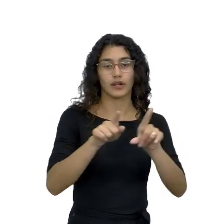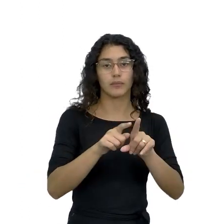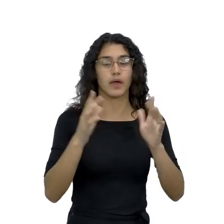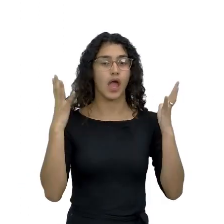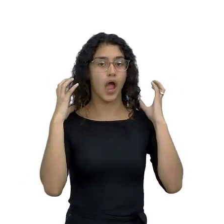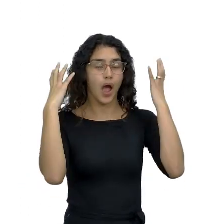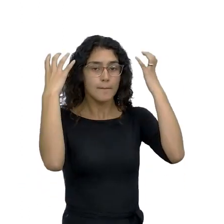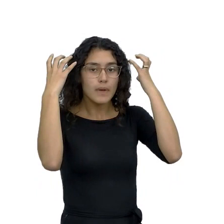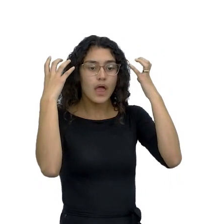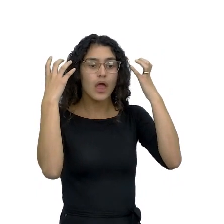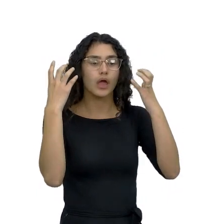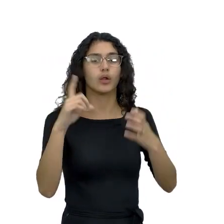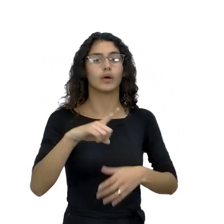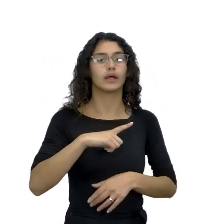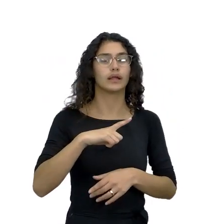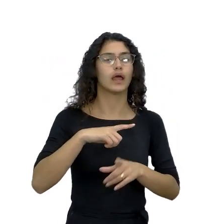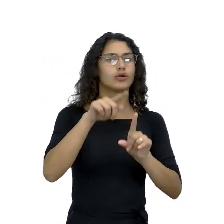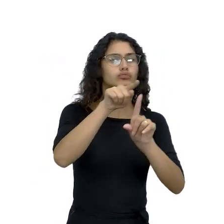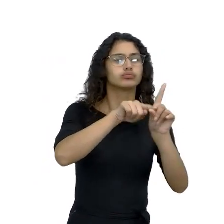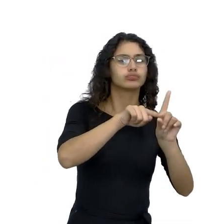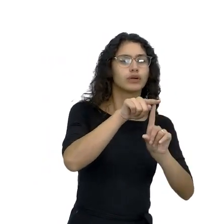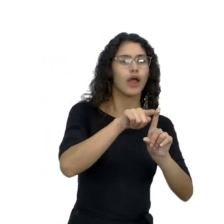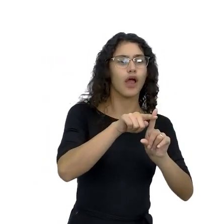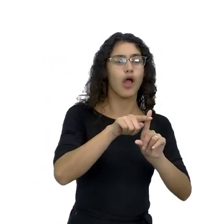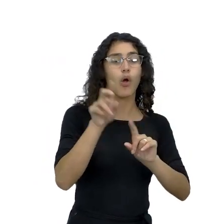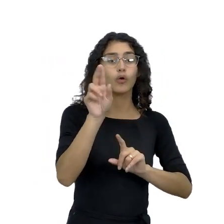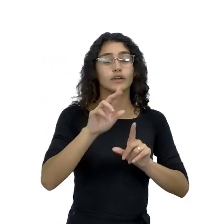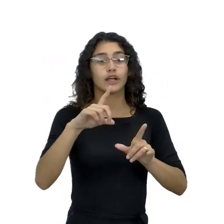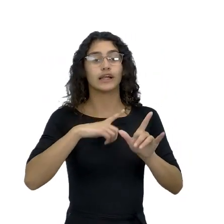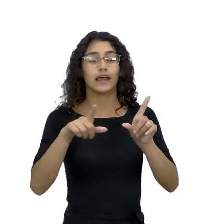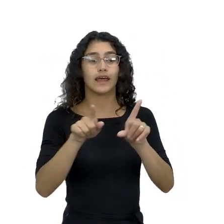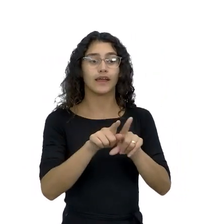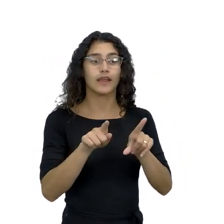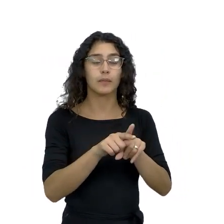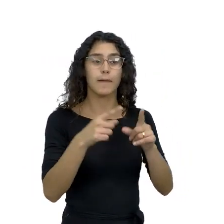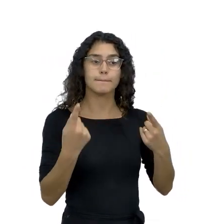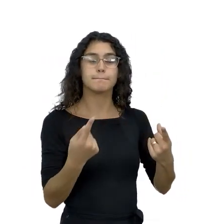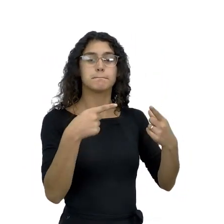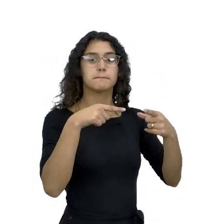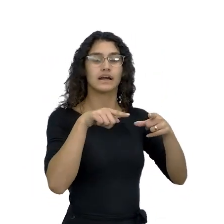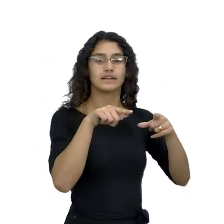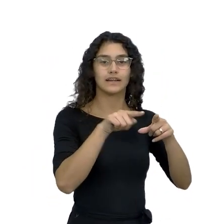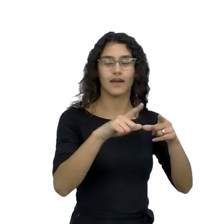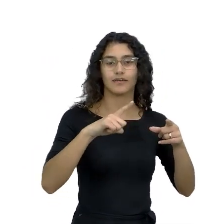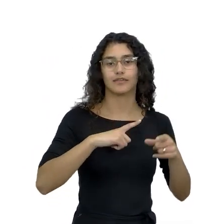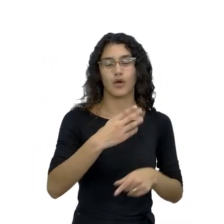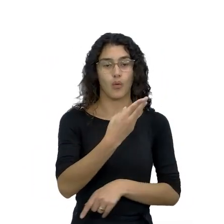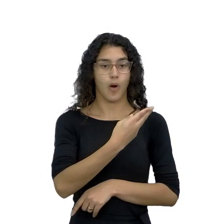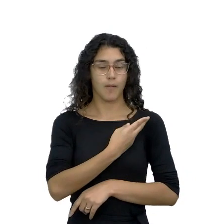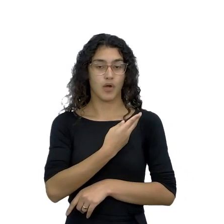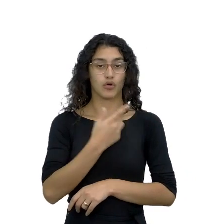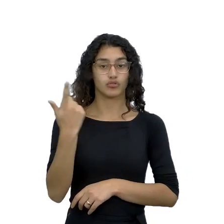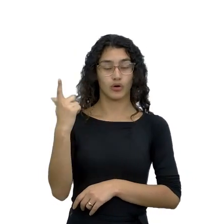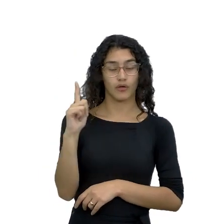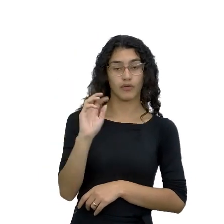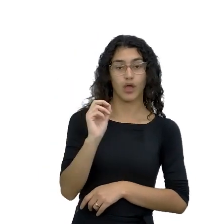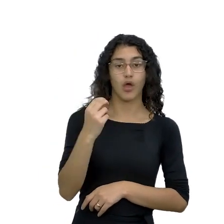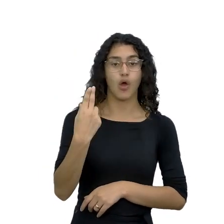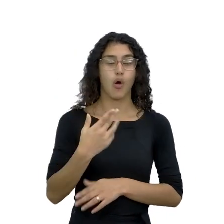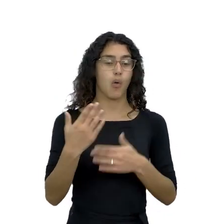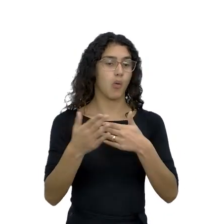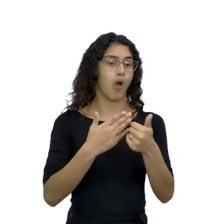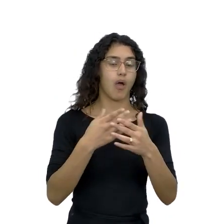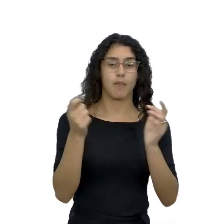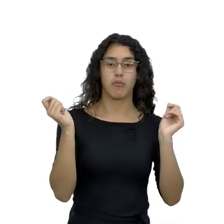cabelo, altura, adaptação ao clima, usando aquela parceria com a história, ou com geografia, ou com